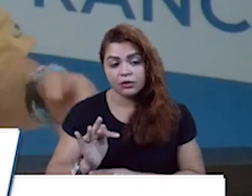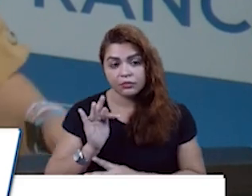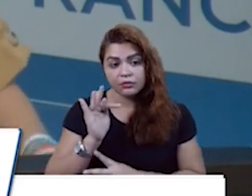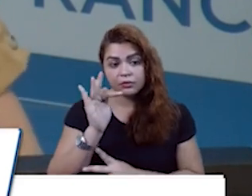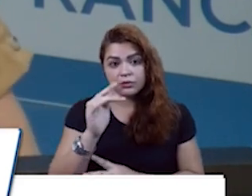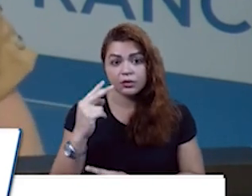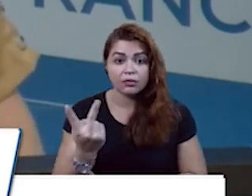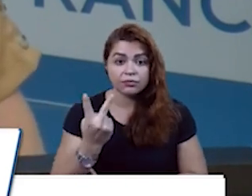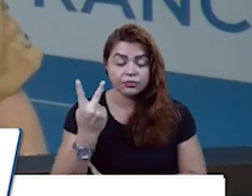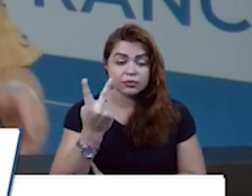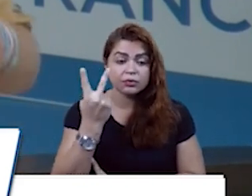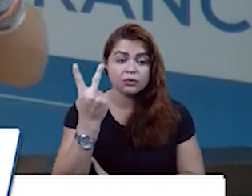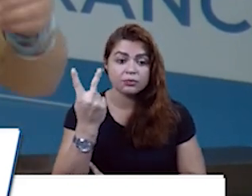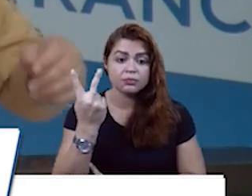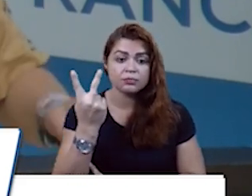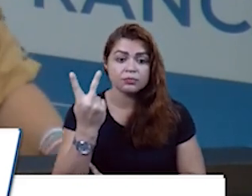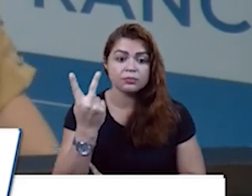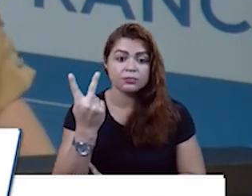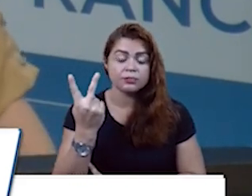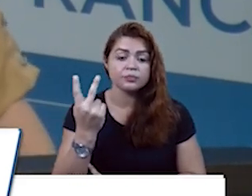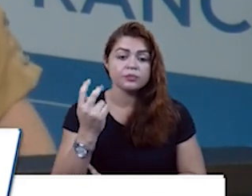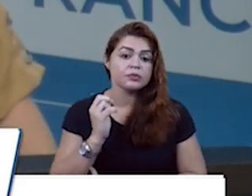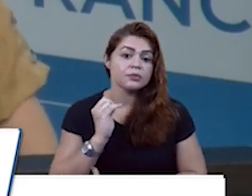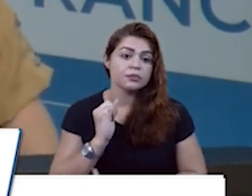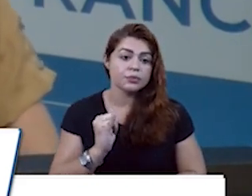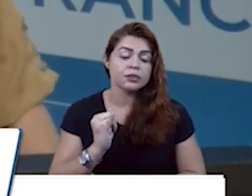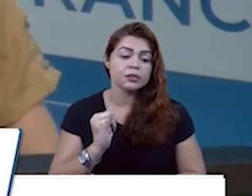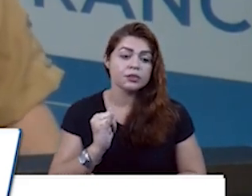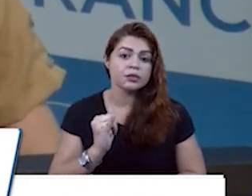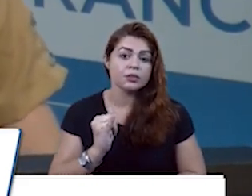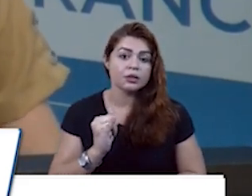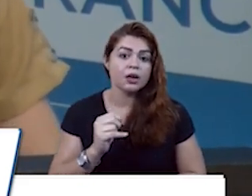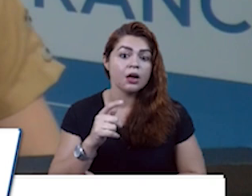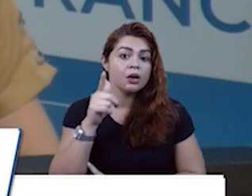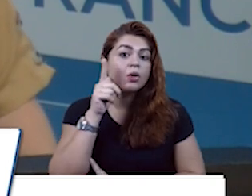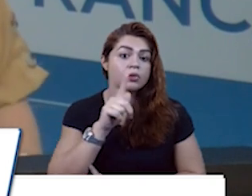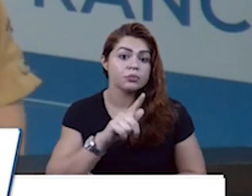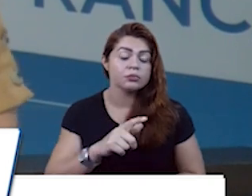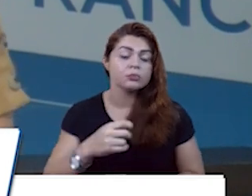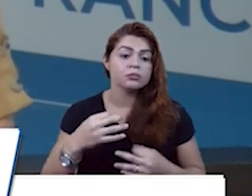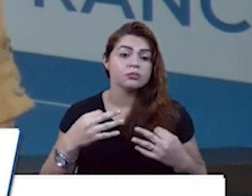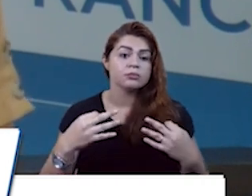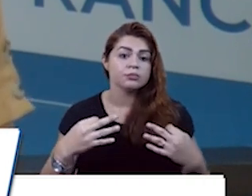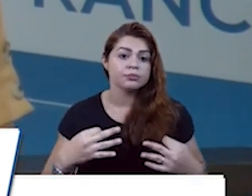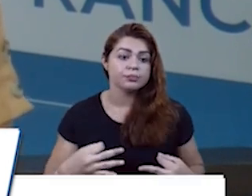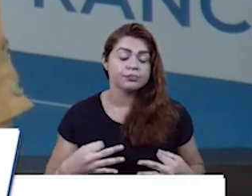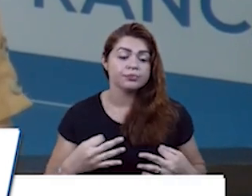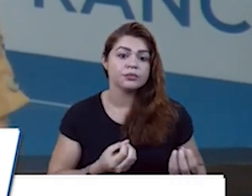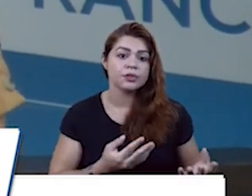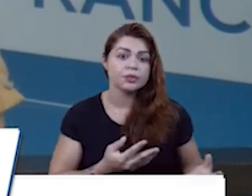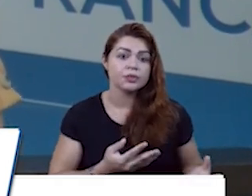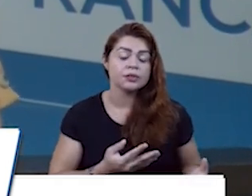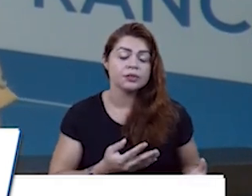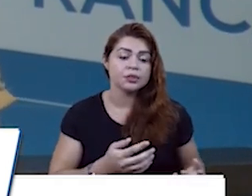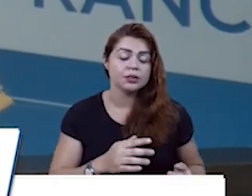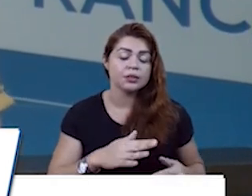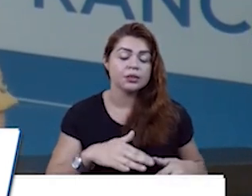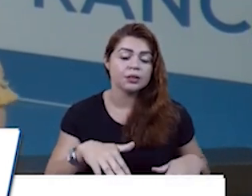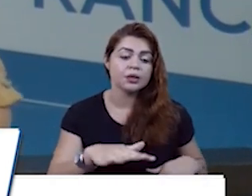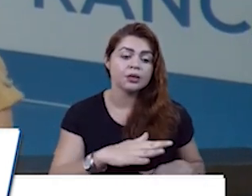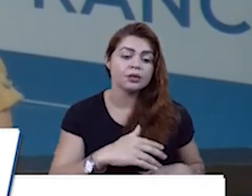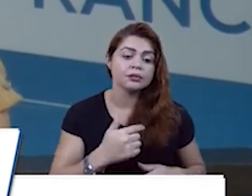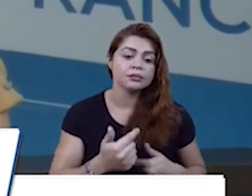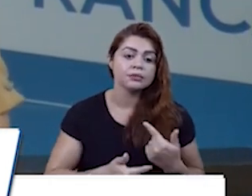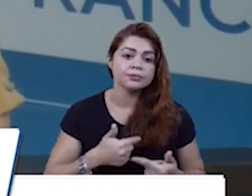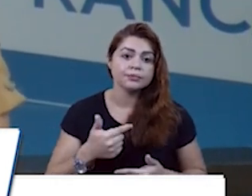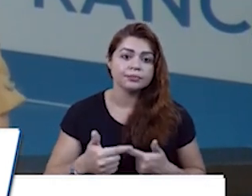que se dê dignidade nos postos de trabalho. Você me concede a parte, Excelência? A parte